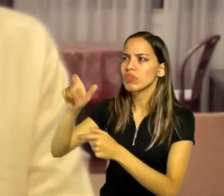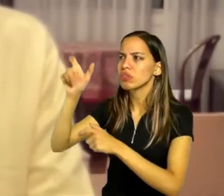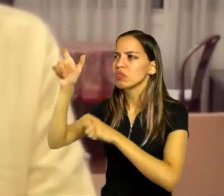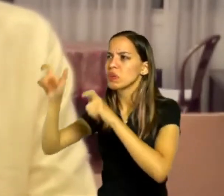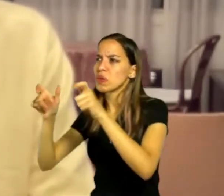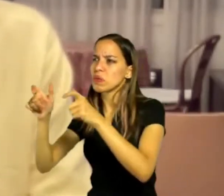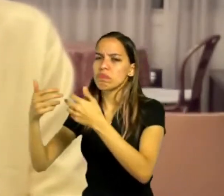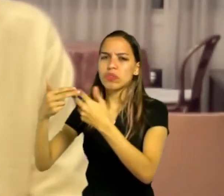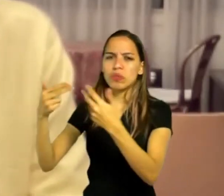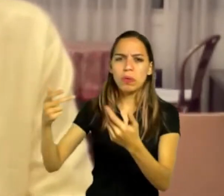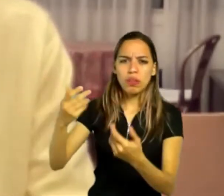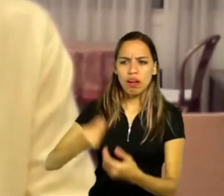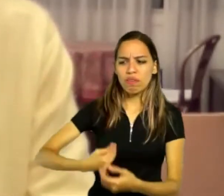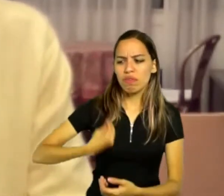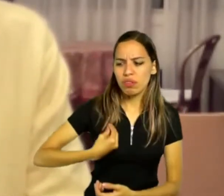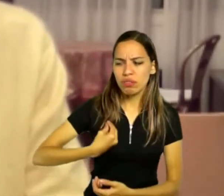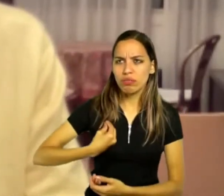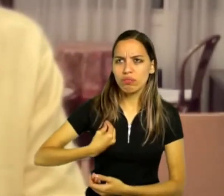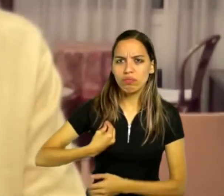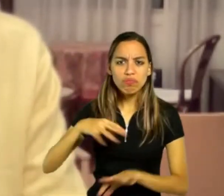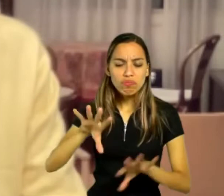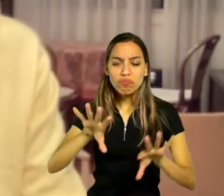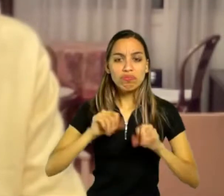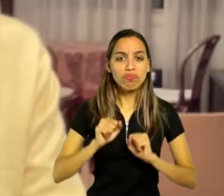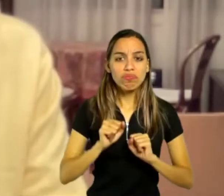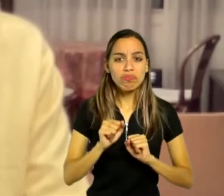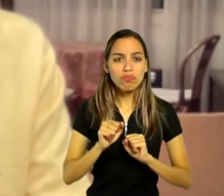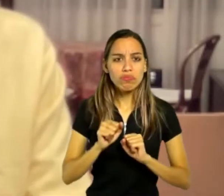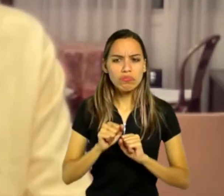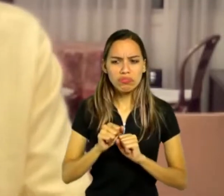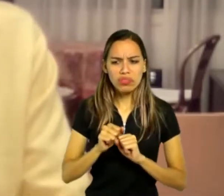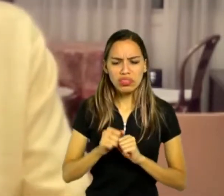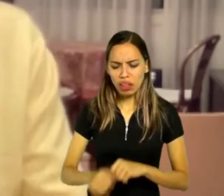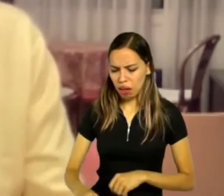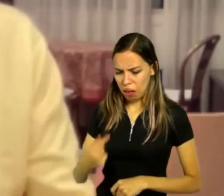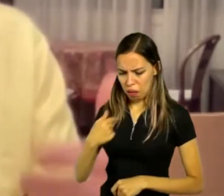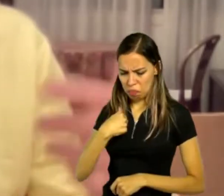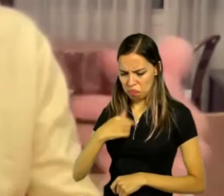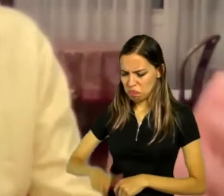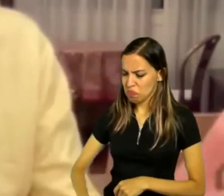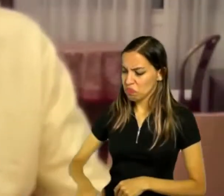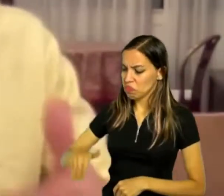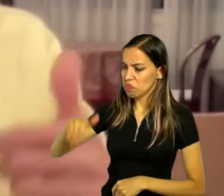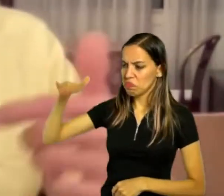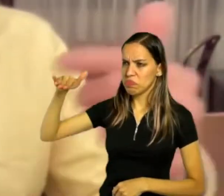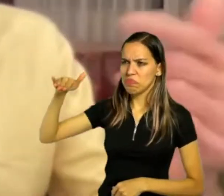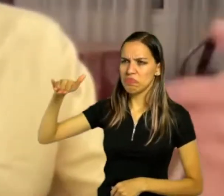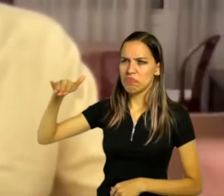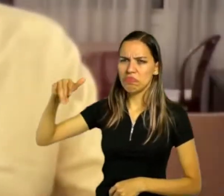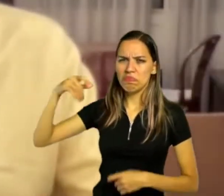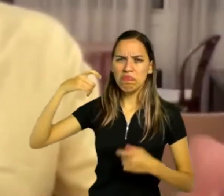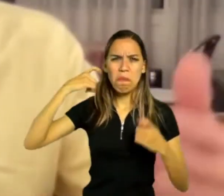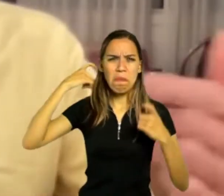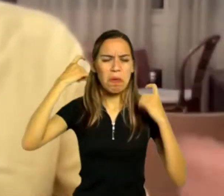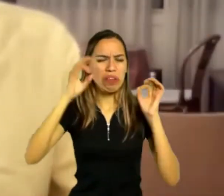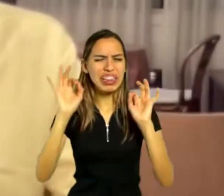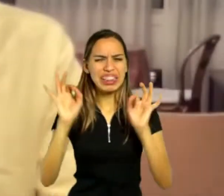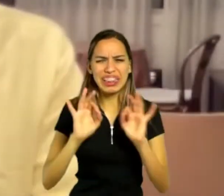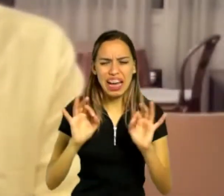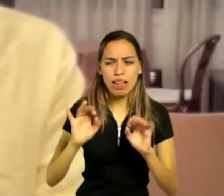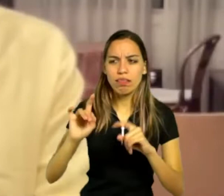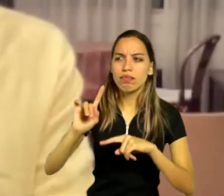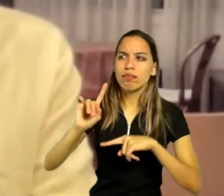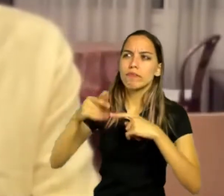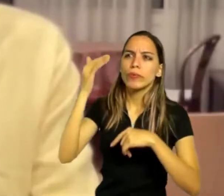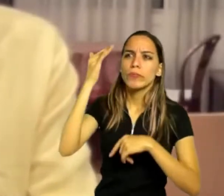Eu nunca tive problema com isso, sabe? Eu vim entender depois os impactos psicológicos